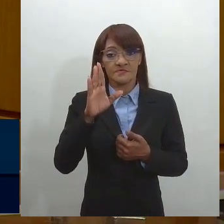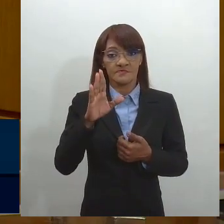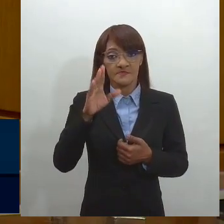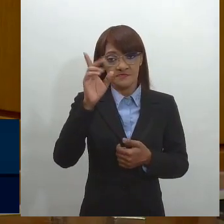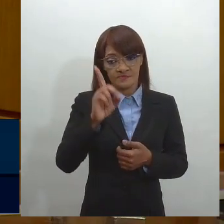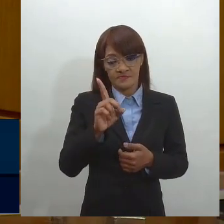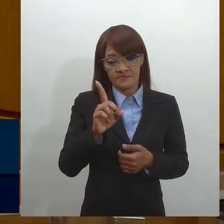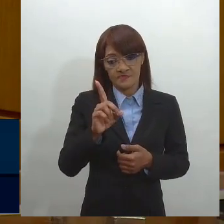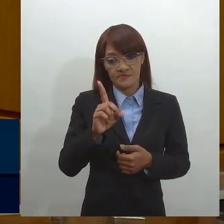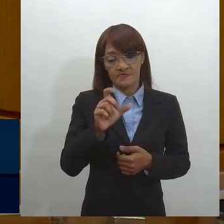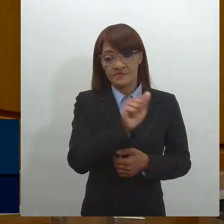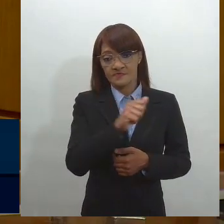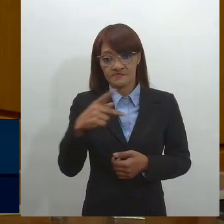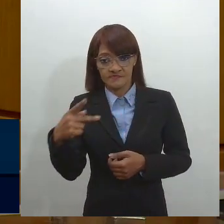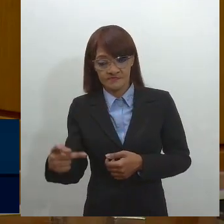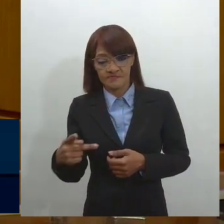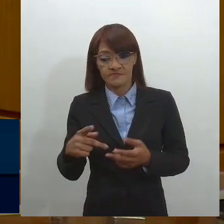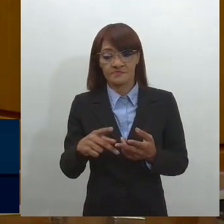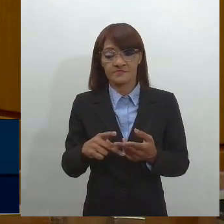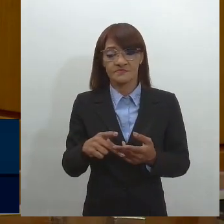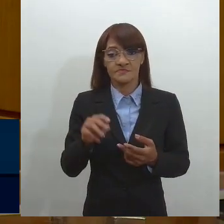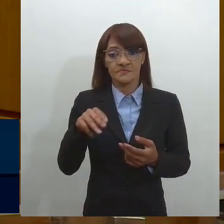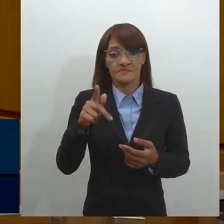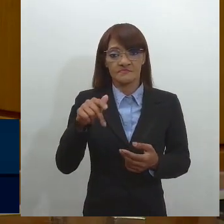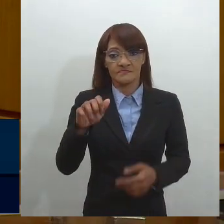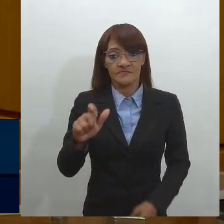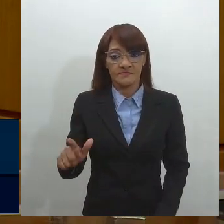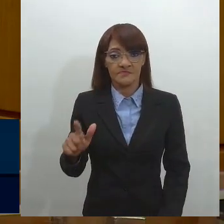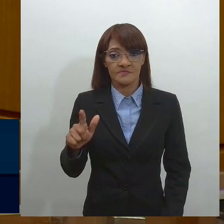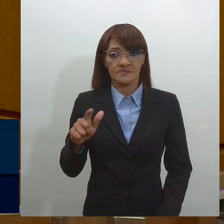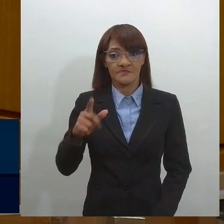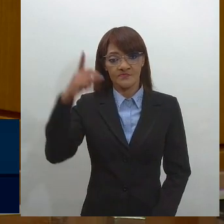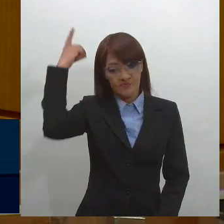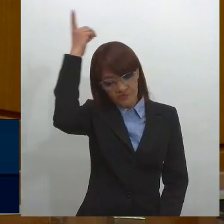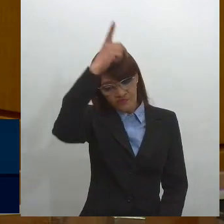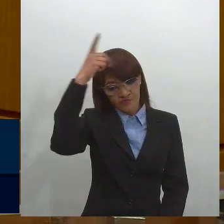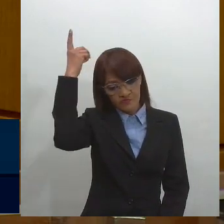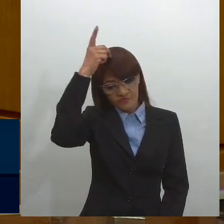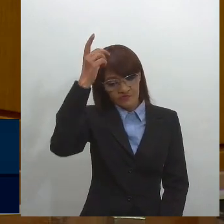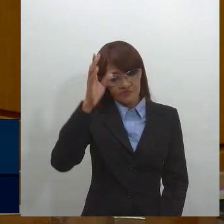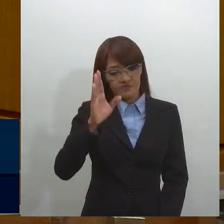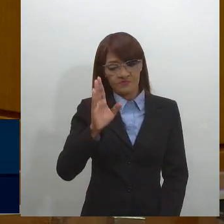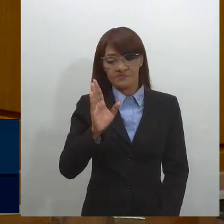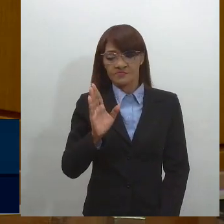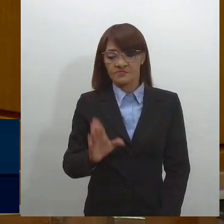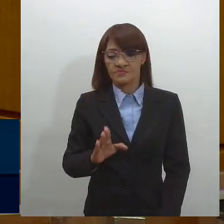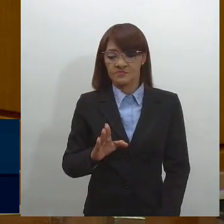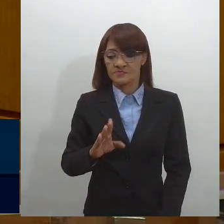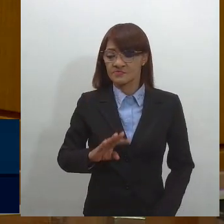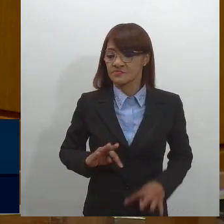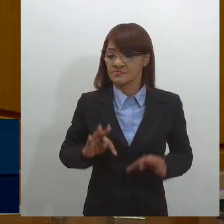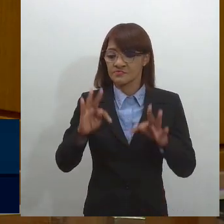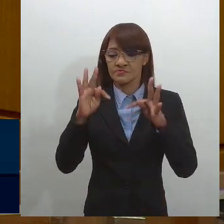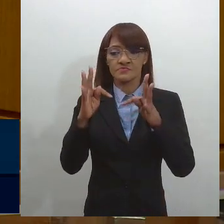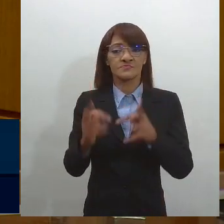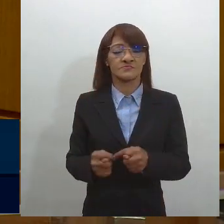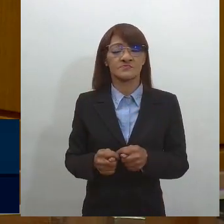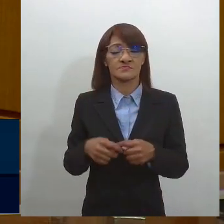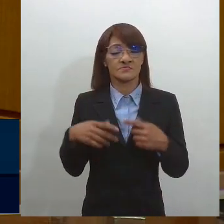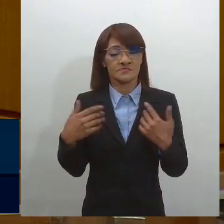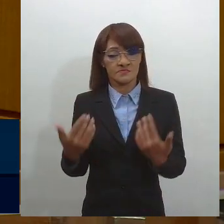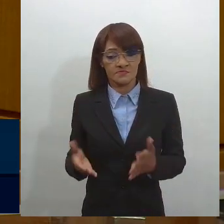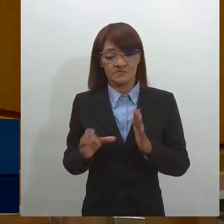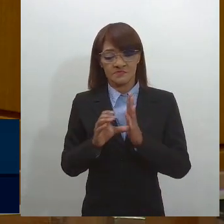vereadores, enfim, não só nos povoados ou nas comunidades desses municípios, mas